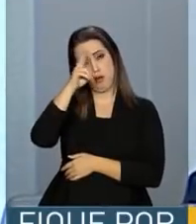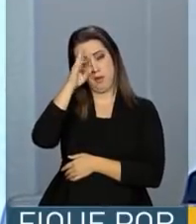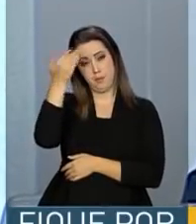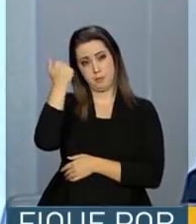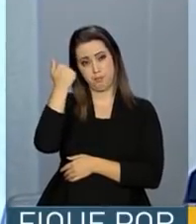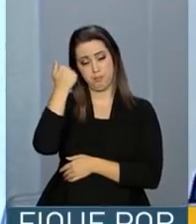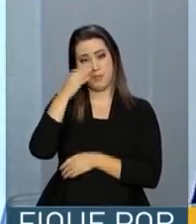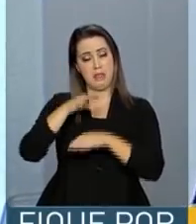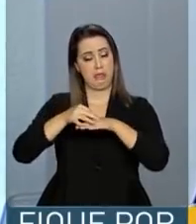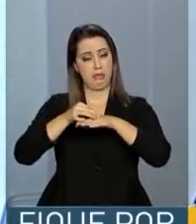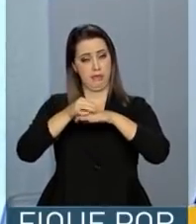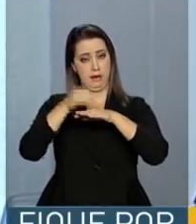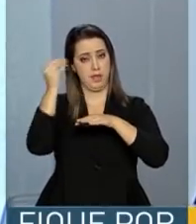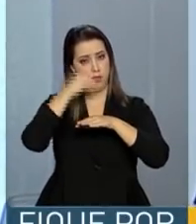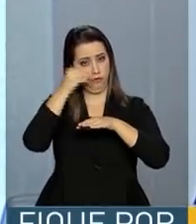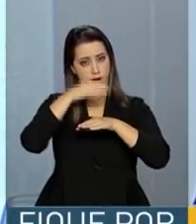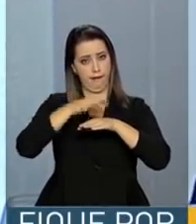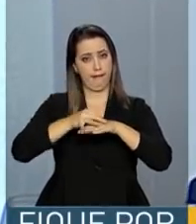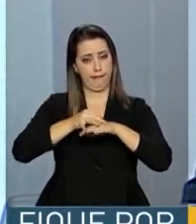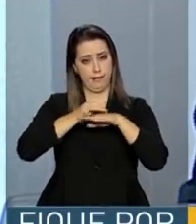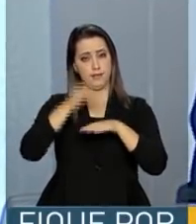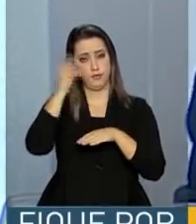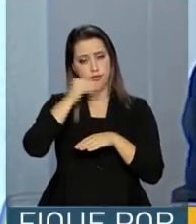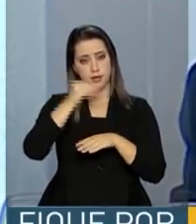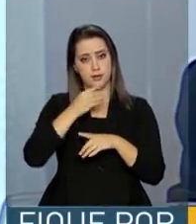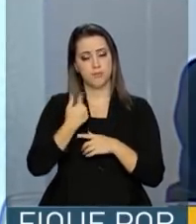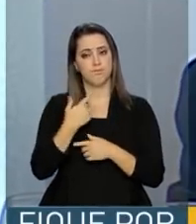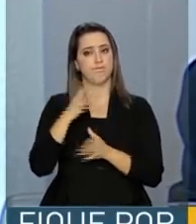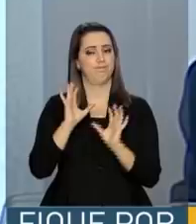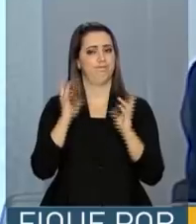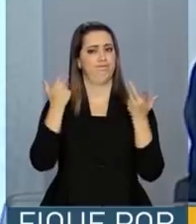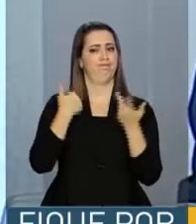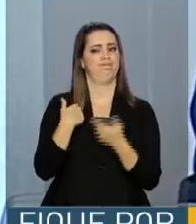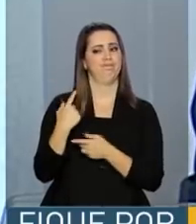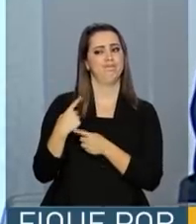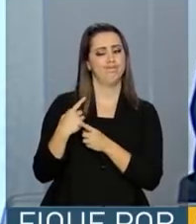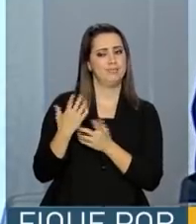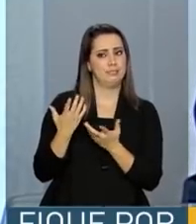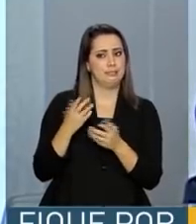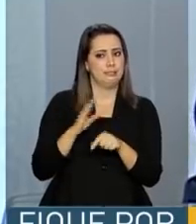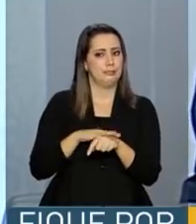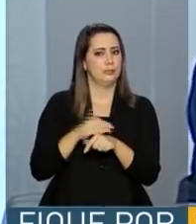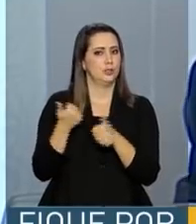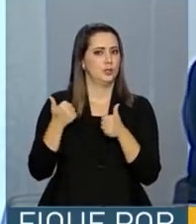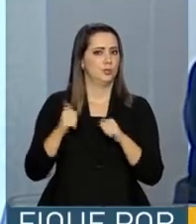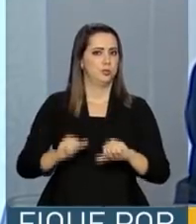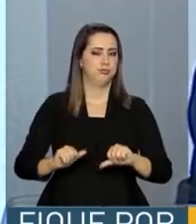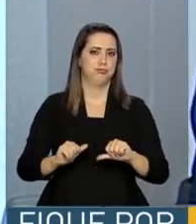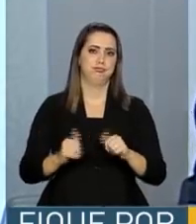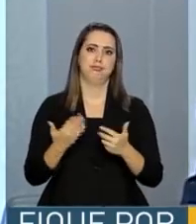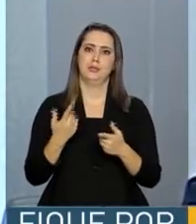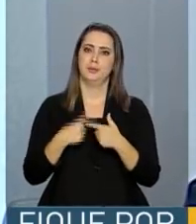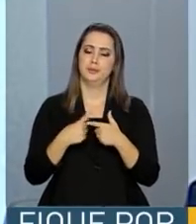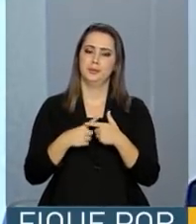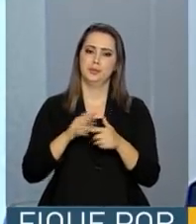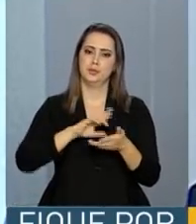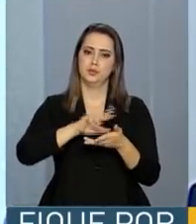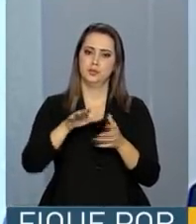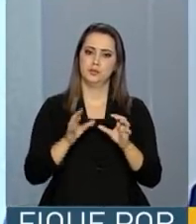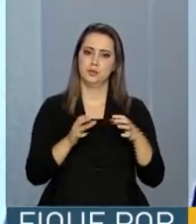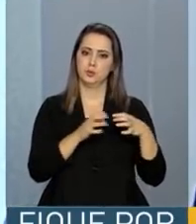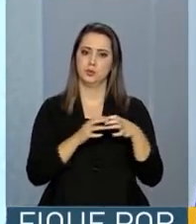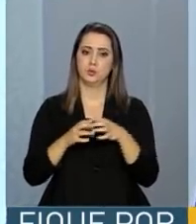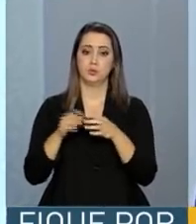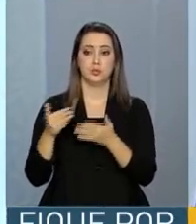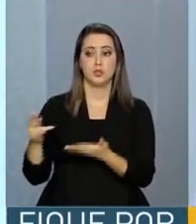que foi um evento digamos assim inadequado para aquele momento porque boa parte das nossas